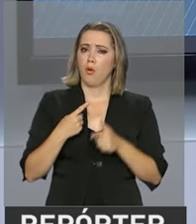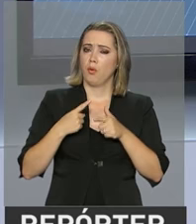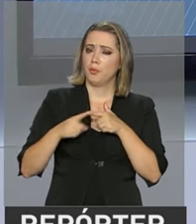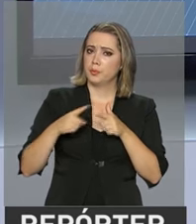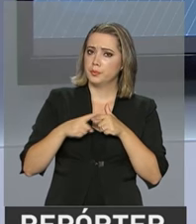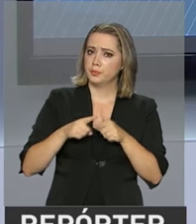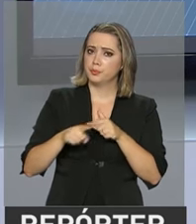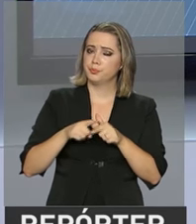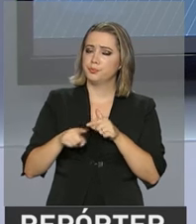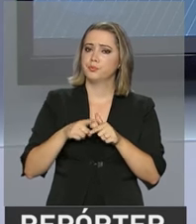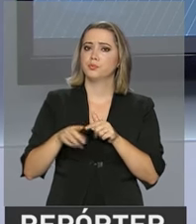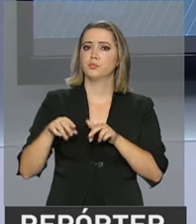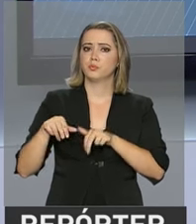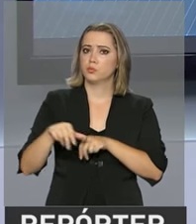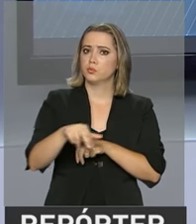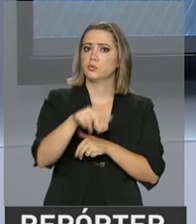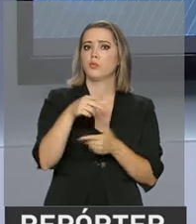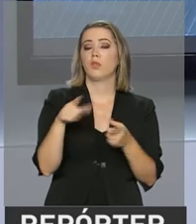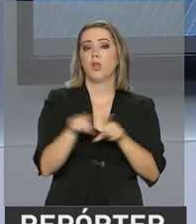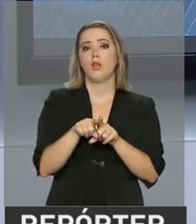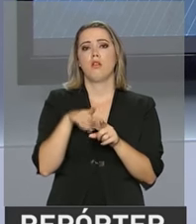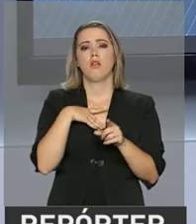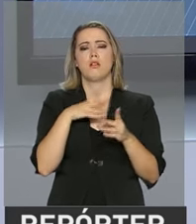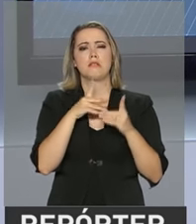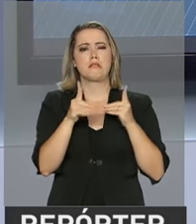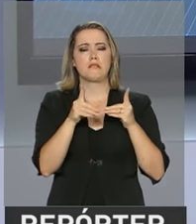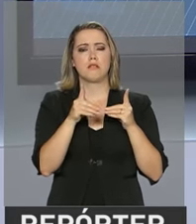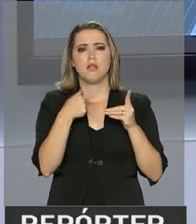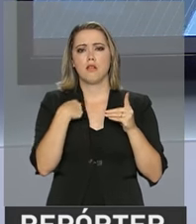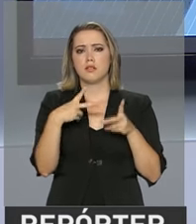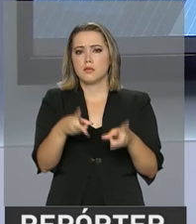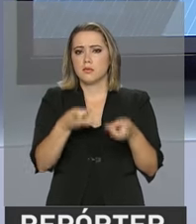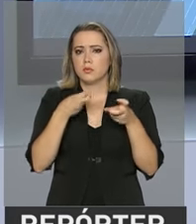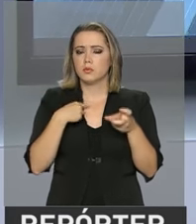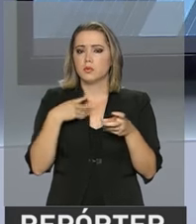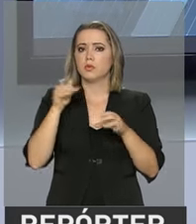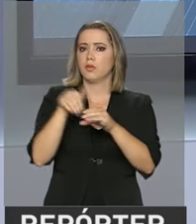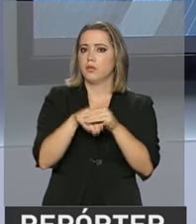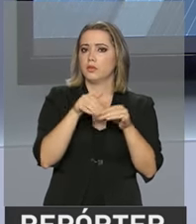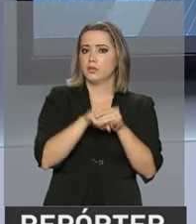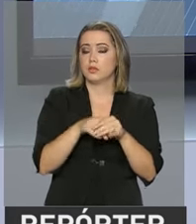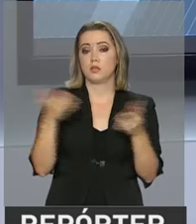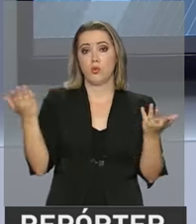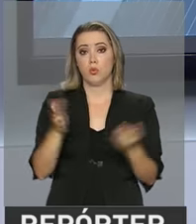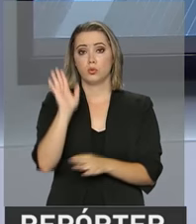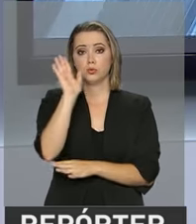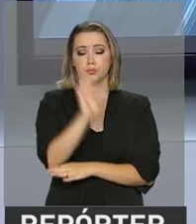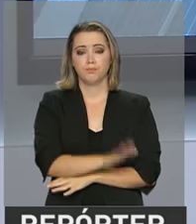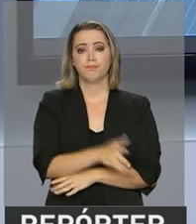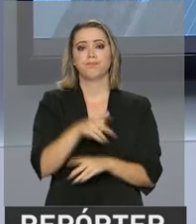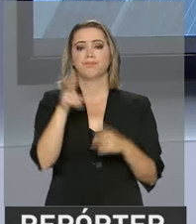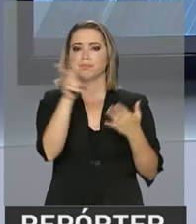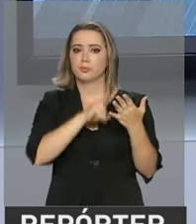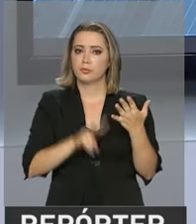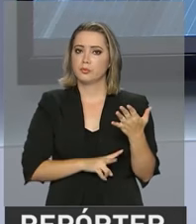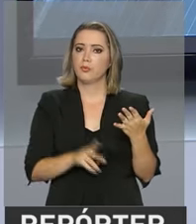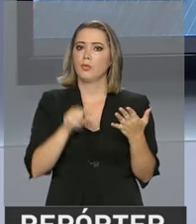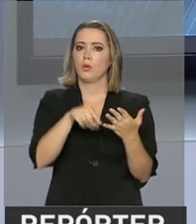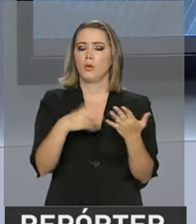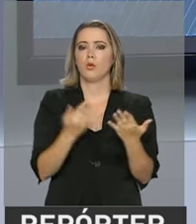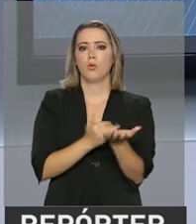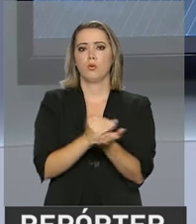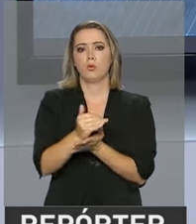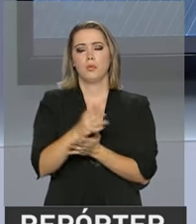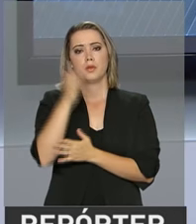é que os membros da comissão discuta e votem a matéria até o fim da tarde a análise da proposta em plenário deve